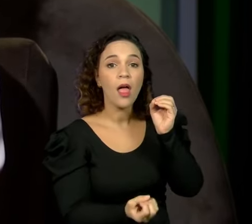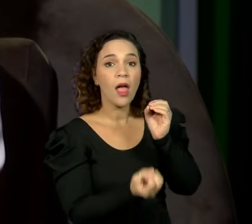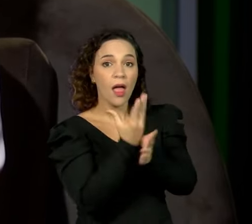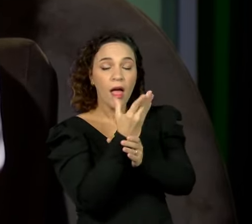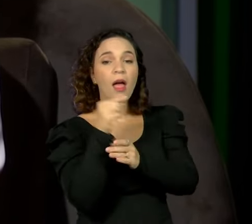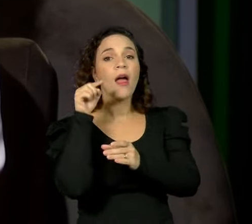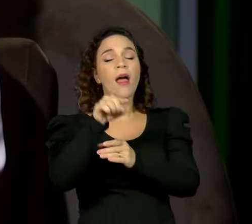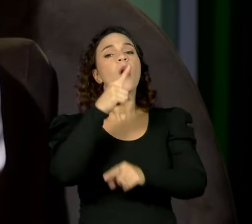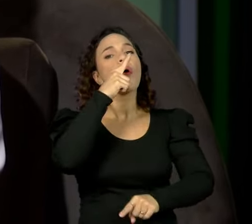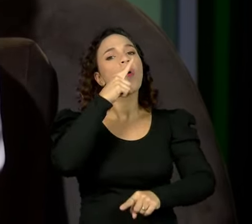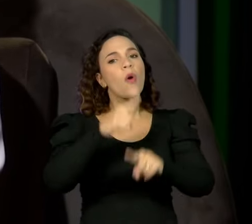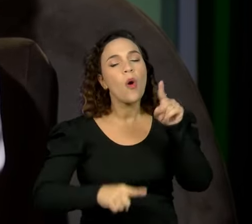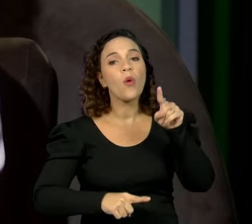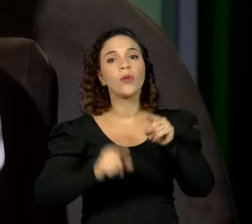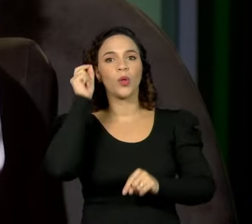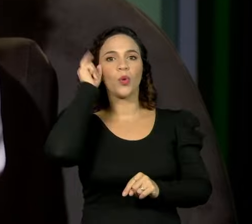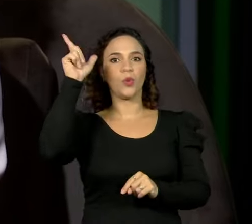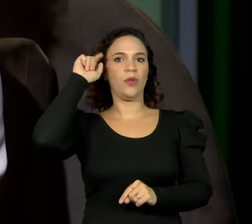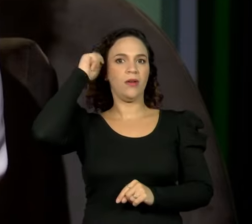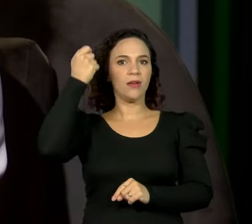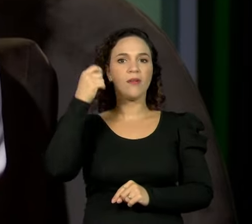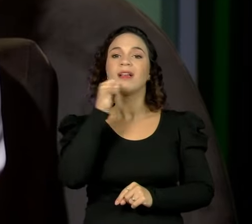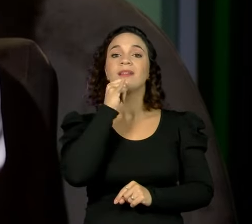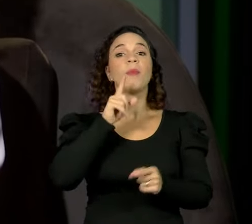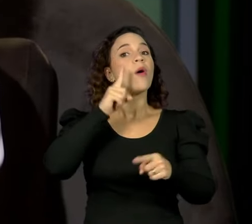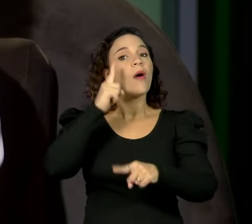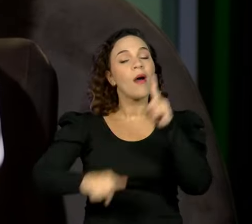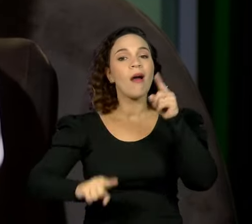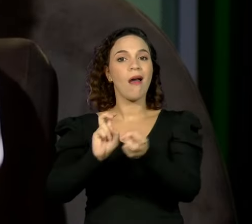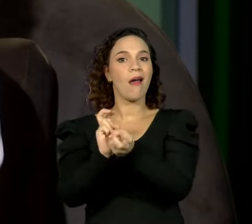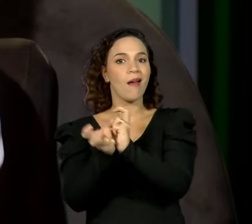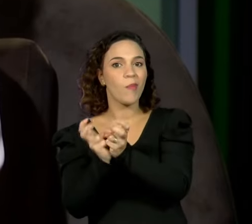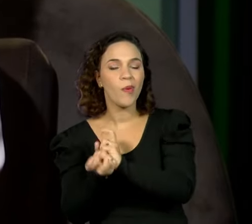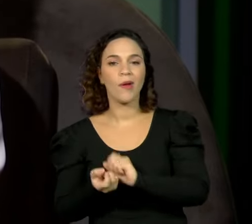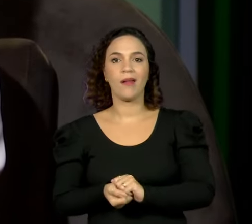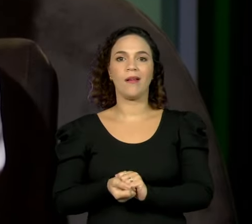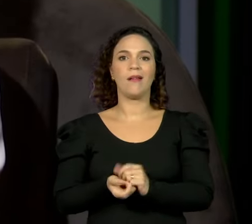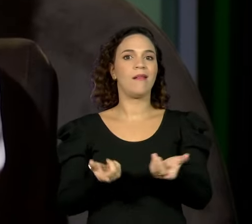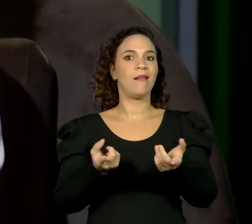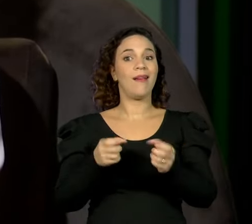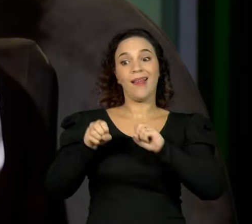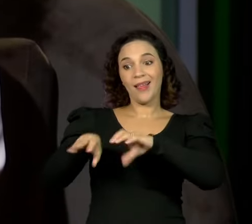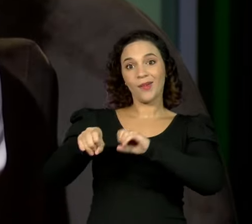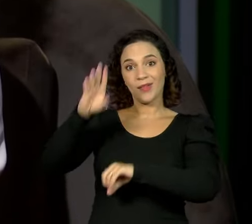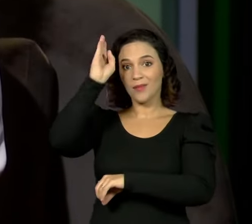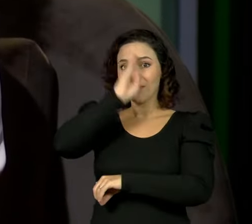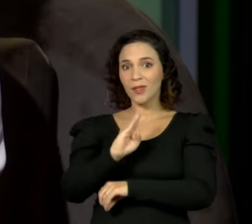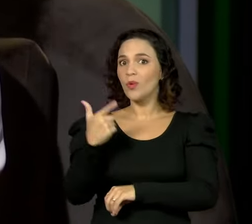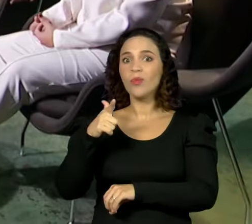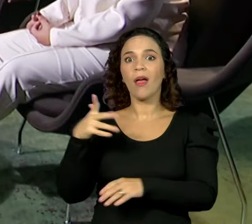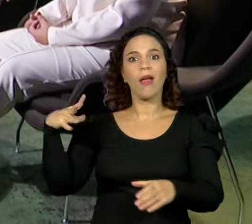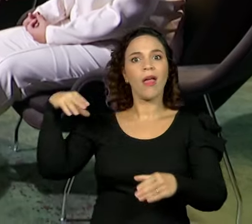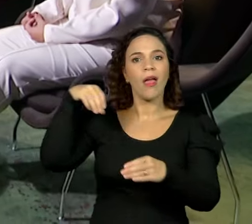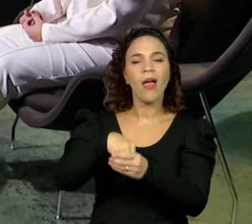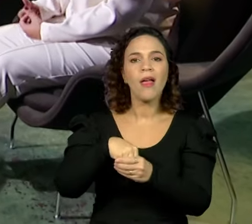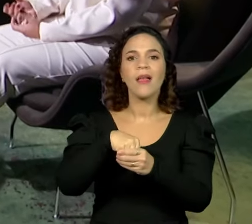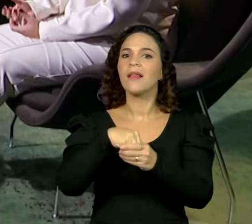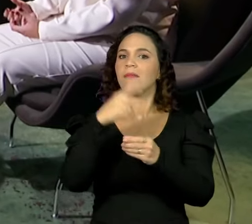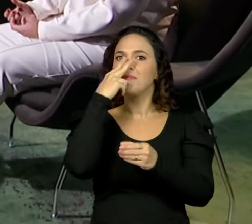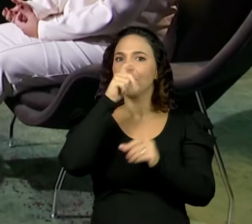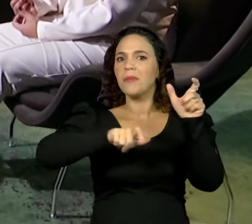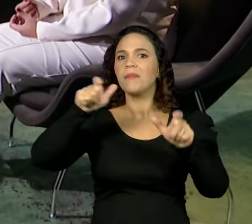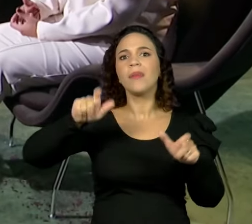para proibir a nossa cultura. Lei contra a capoeira, lei contra... E a educação brasileira também não inseriu essas pessoas.